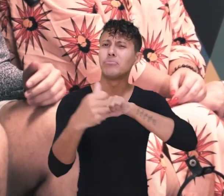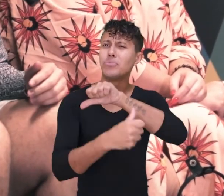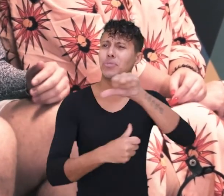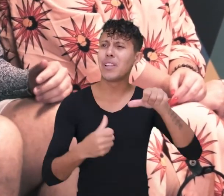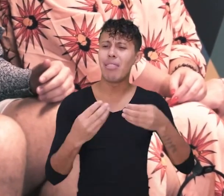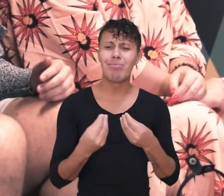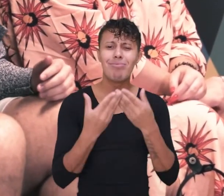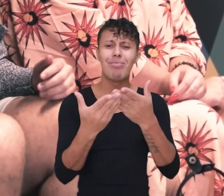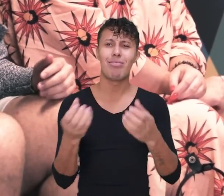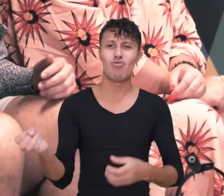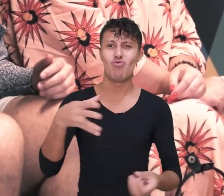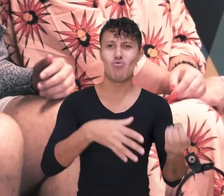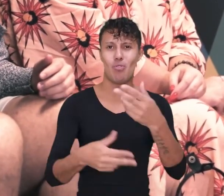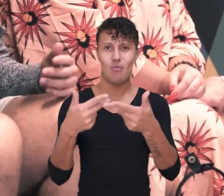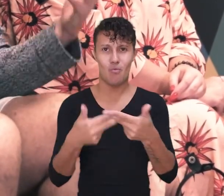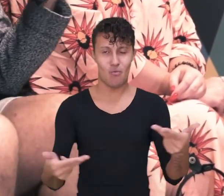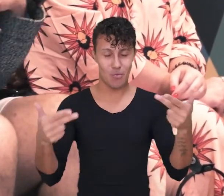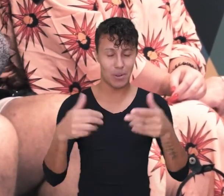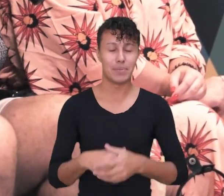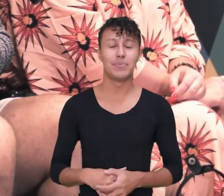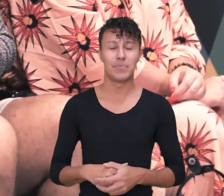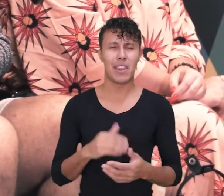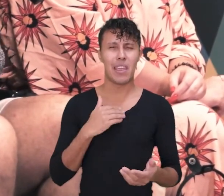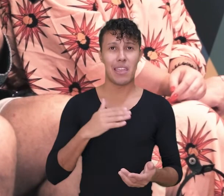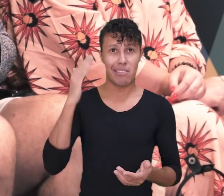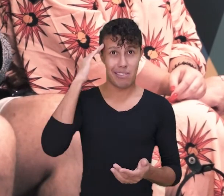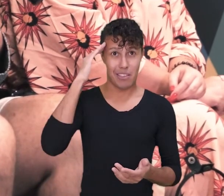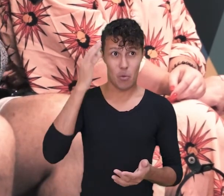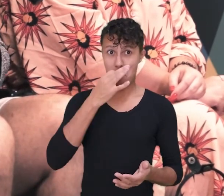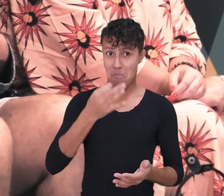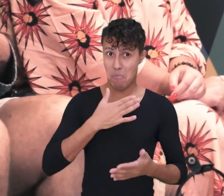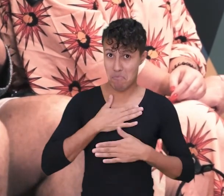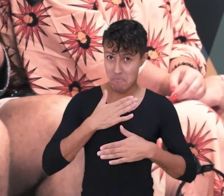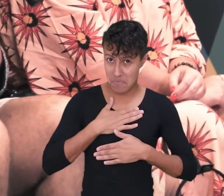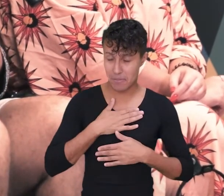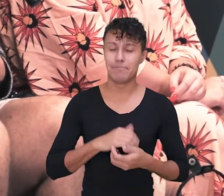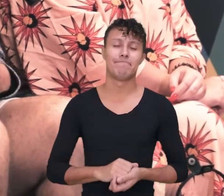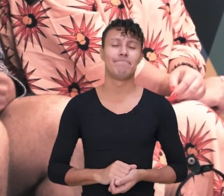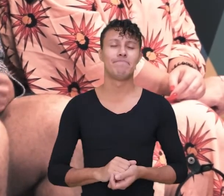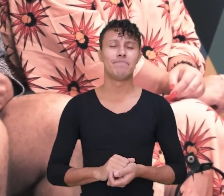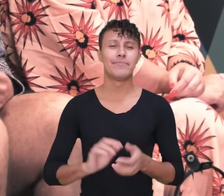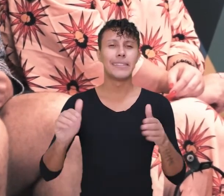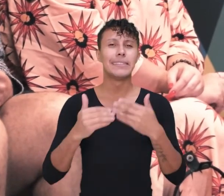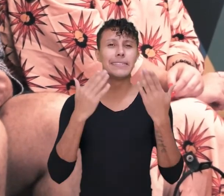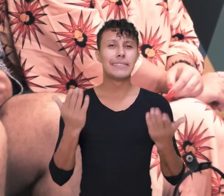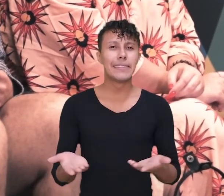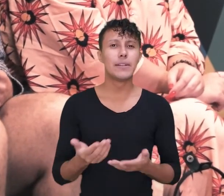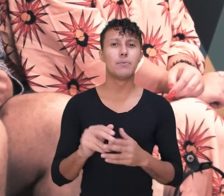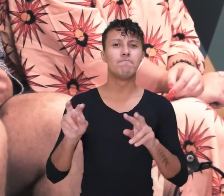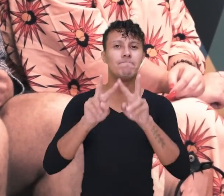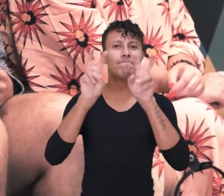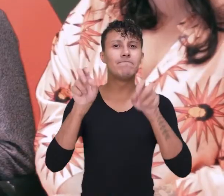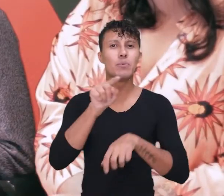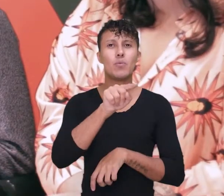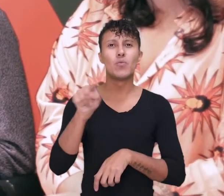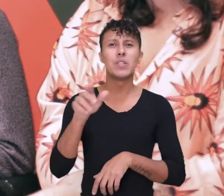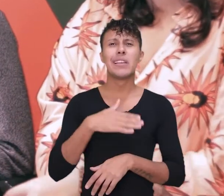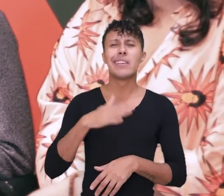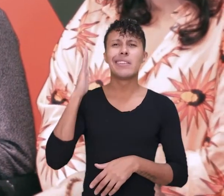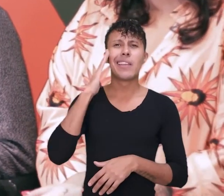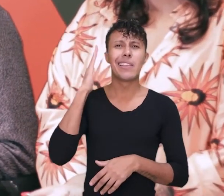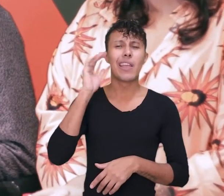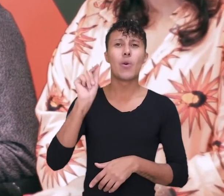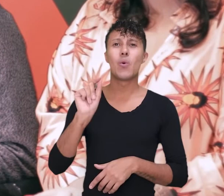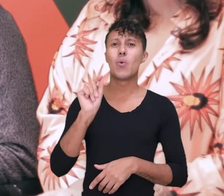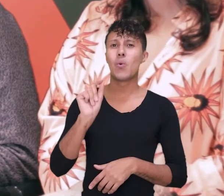para o novo, pelo meu entendimento, tá? E aí, nessa questão, eu queria entender